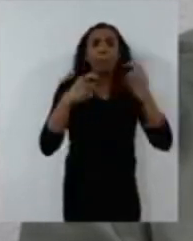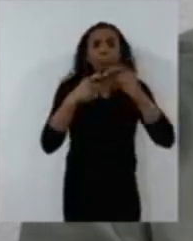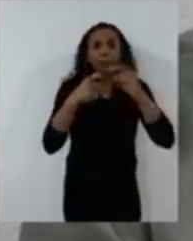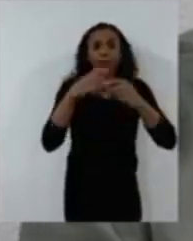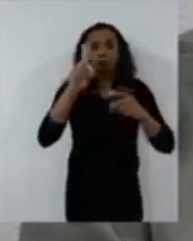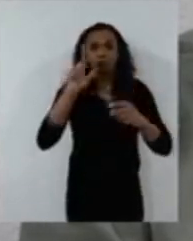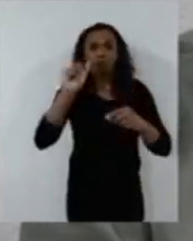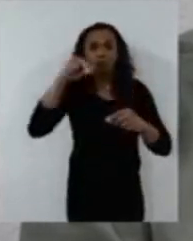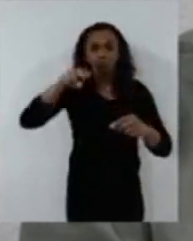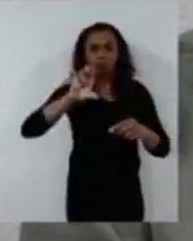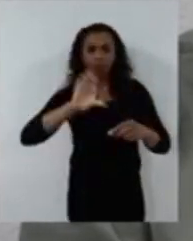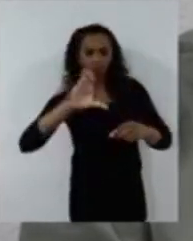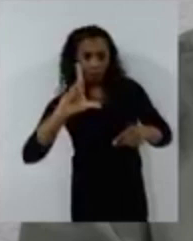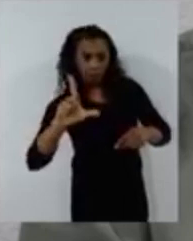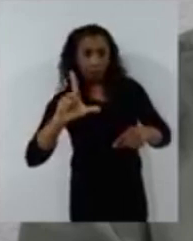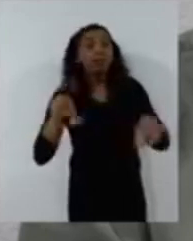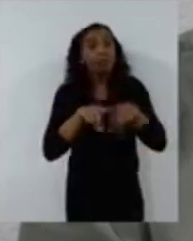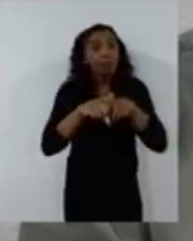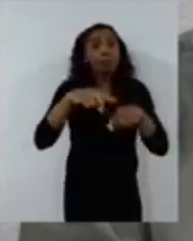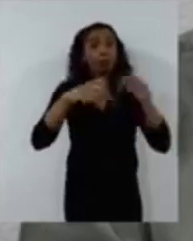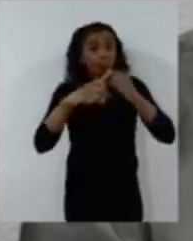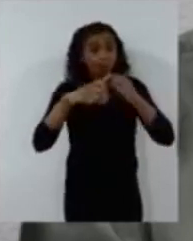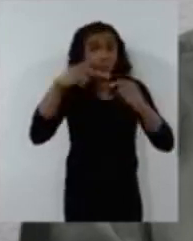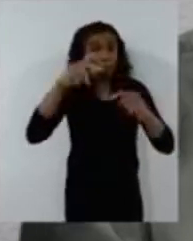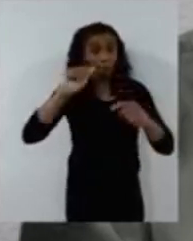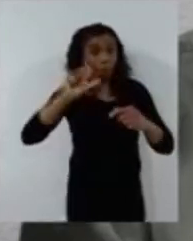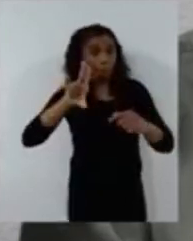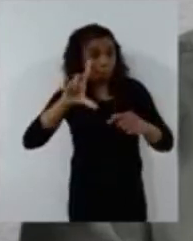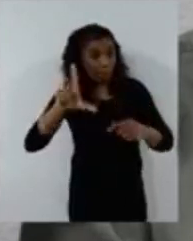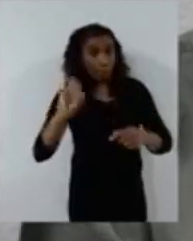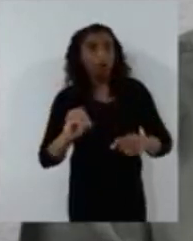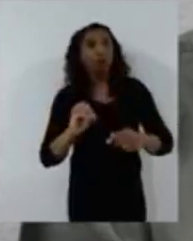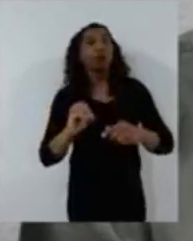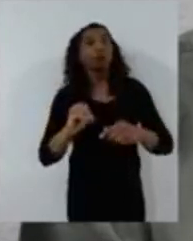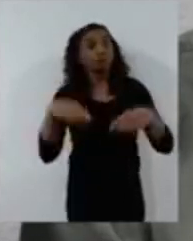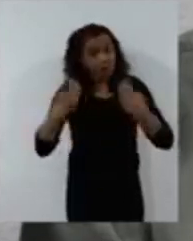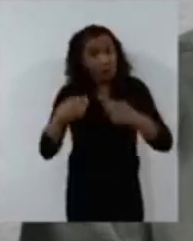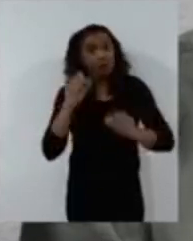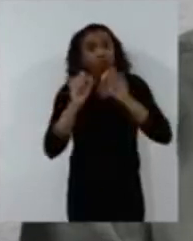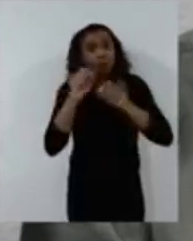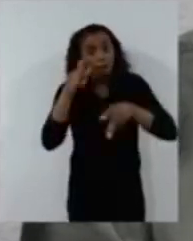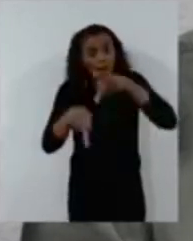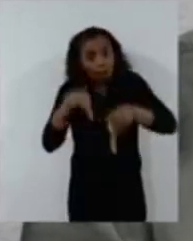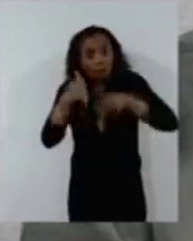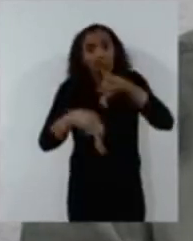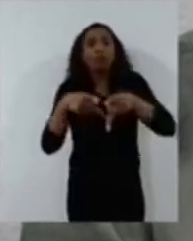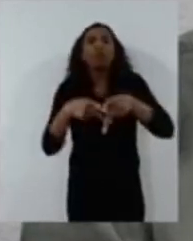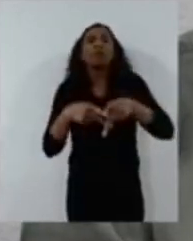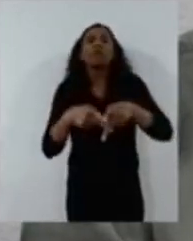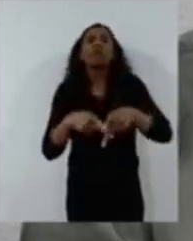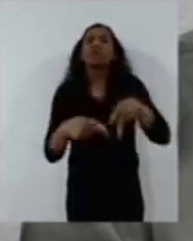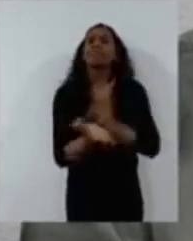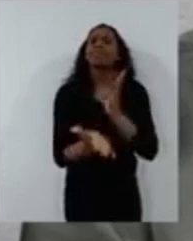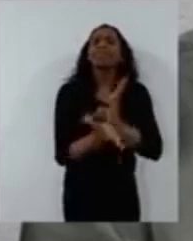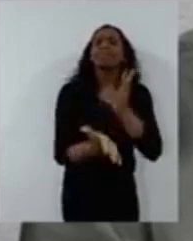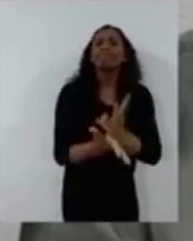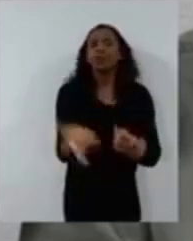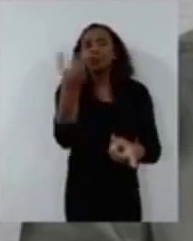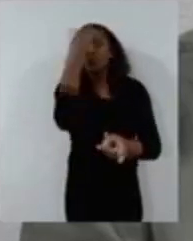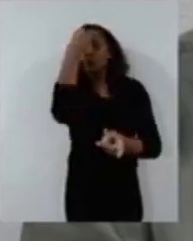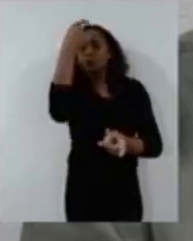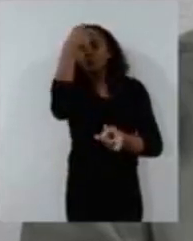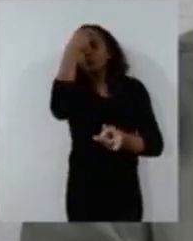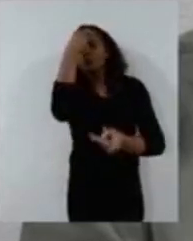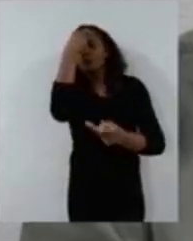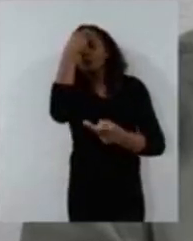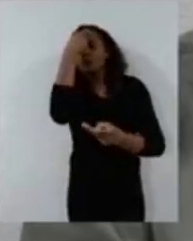pelo doutor Paulo César, que essa população continue ganhando consciência da